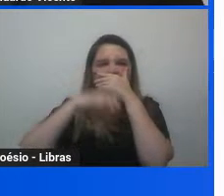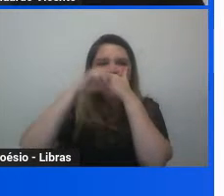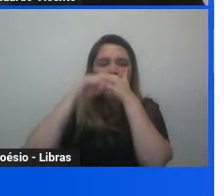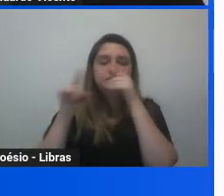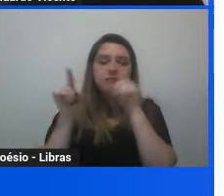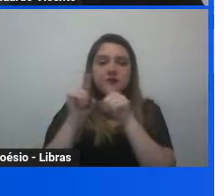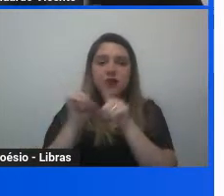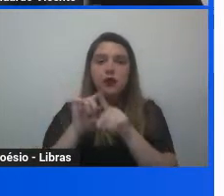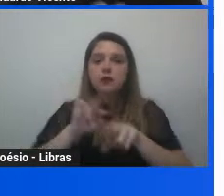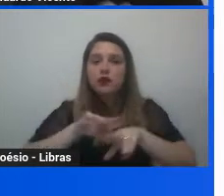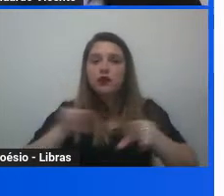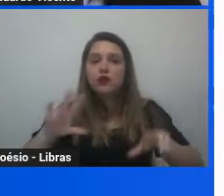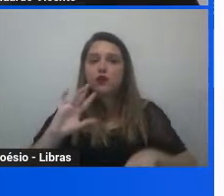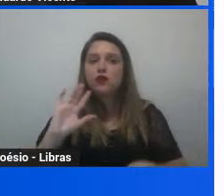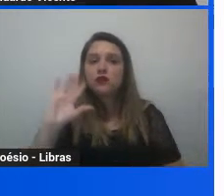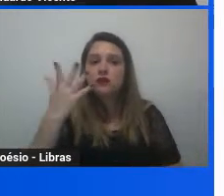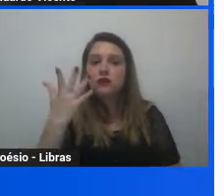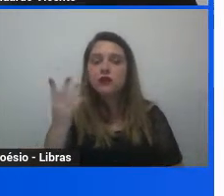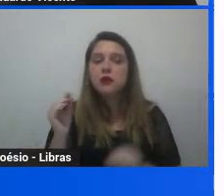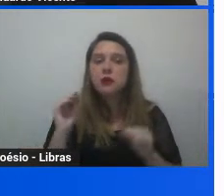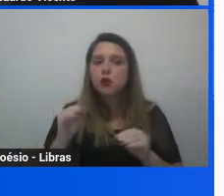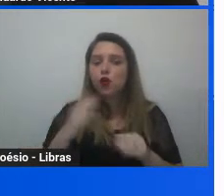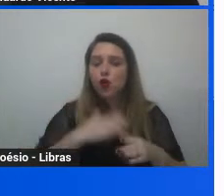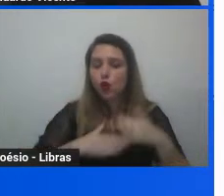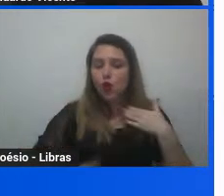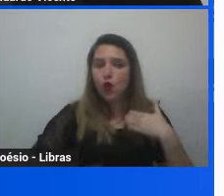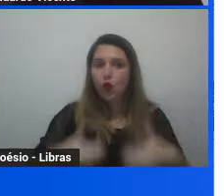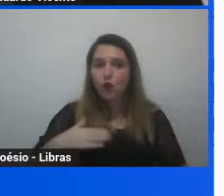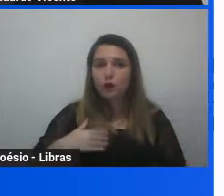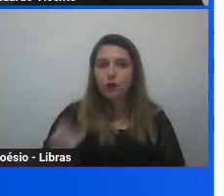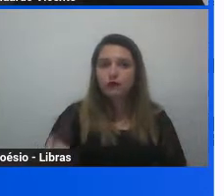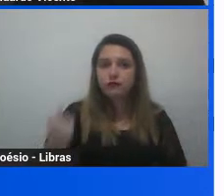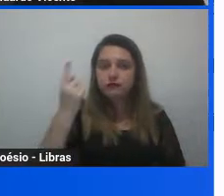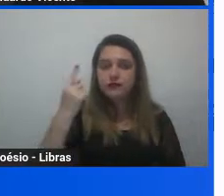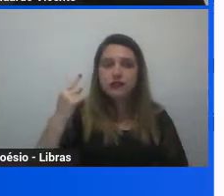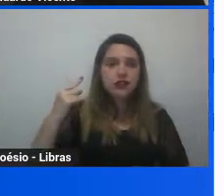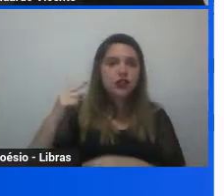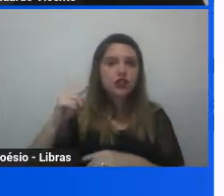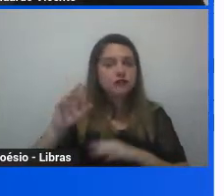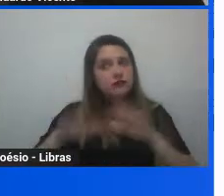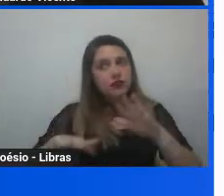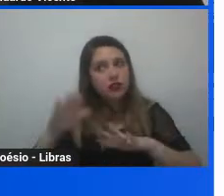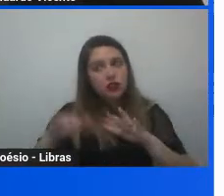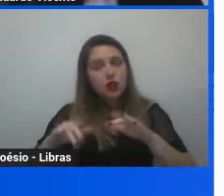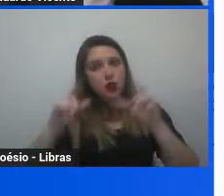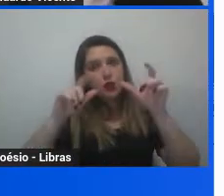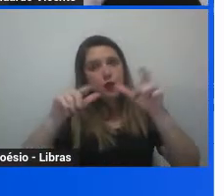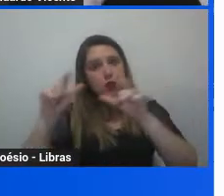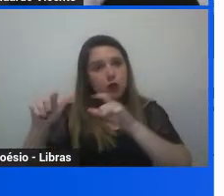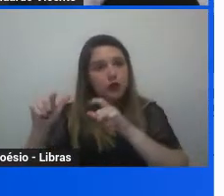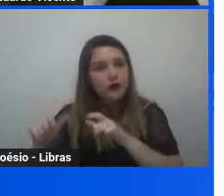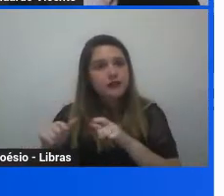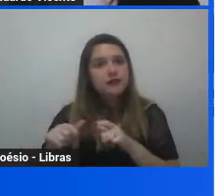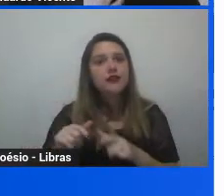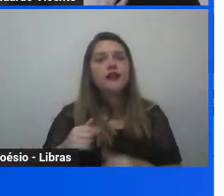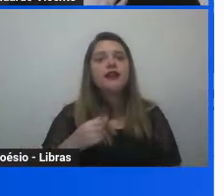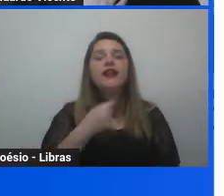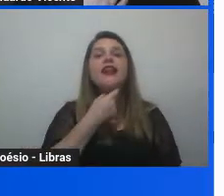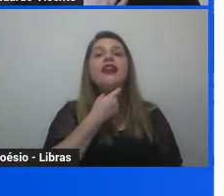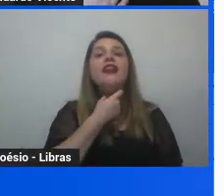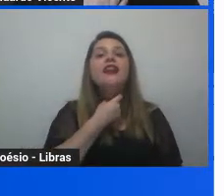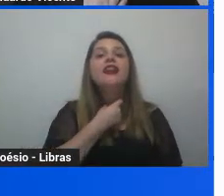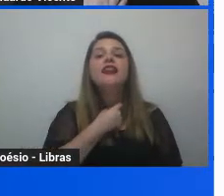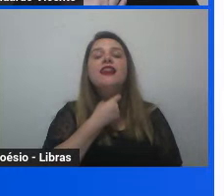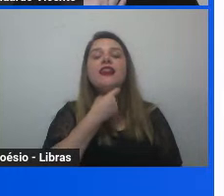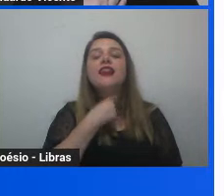Causada por quê? Por algum corpo estranho. Geralmente, esse corpo estranho fica localizado na laringe e